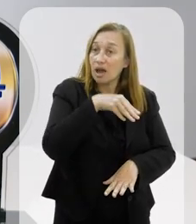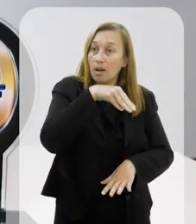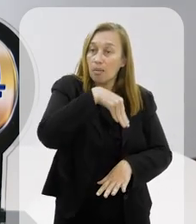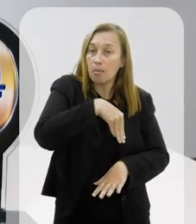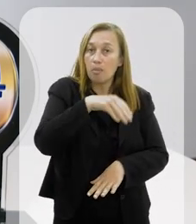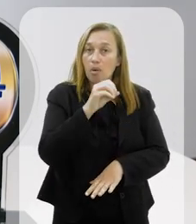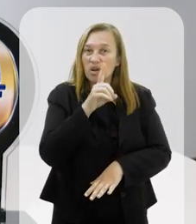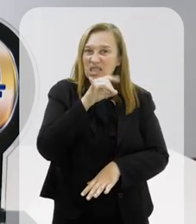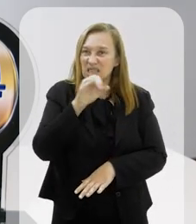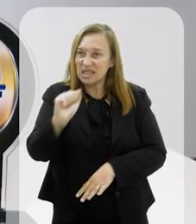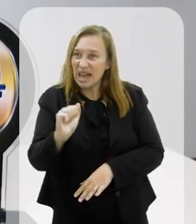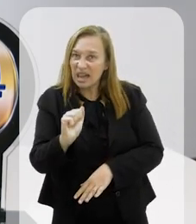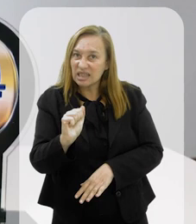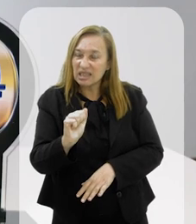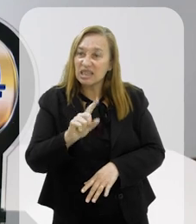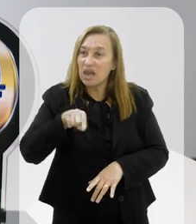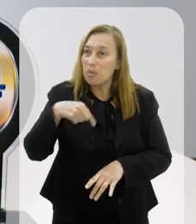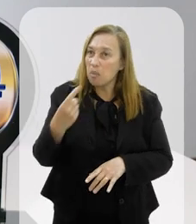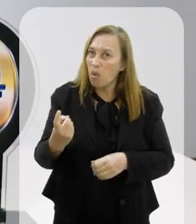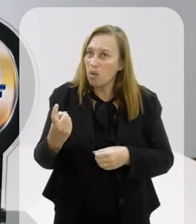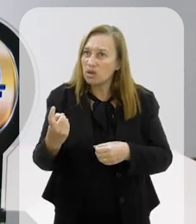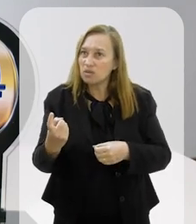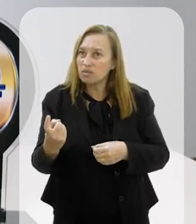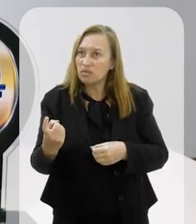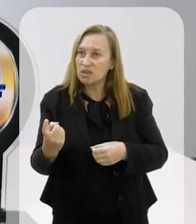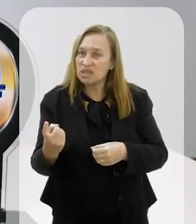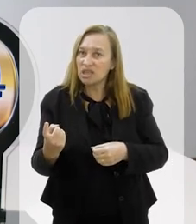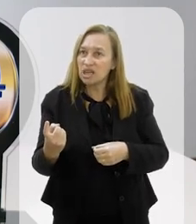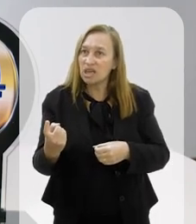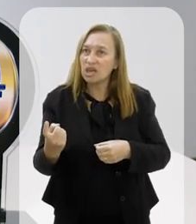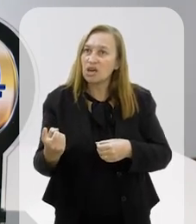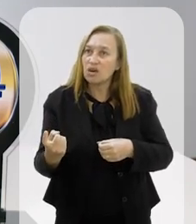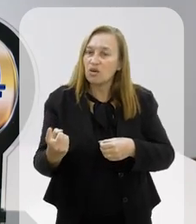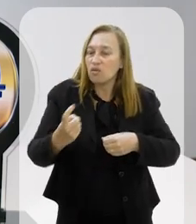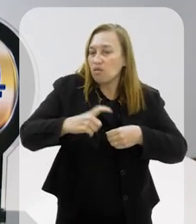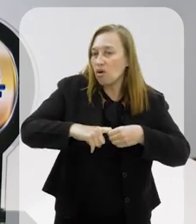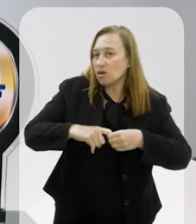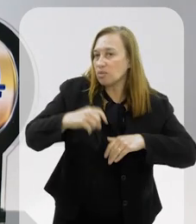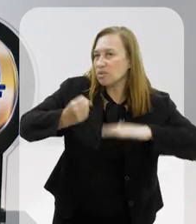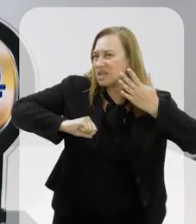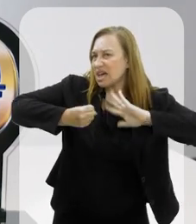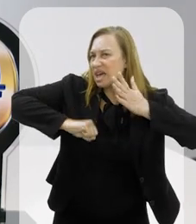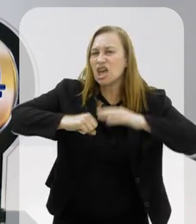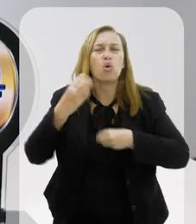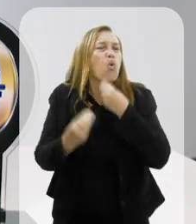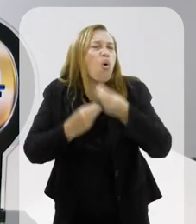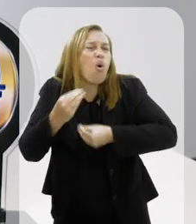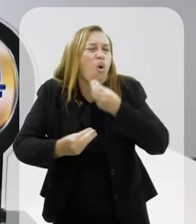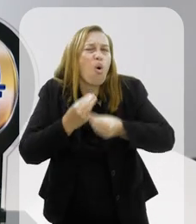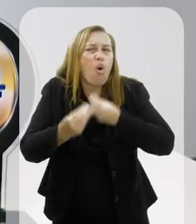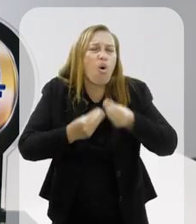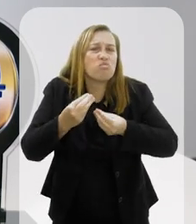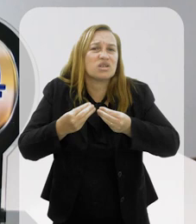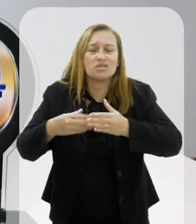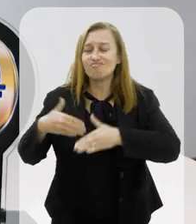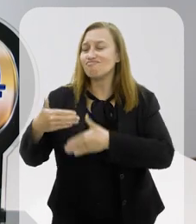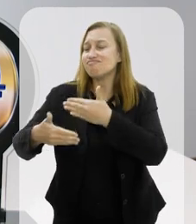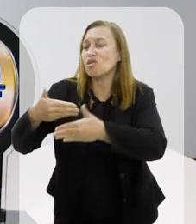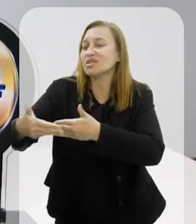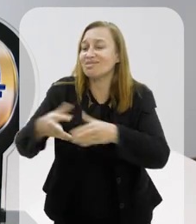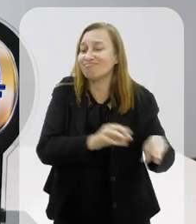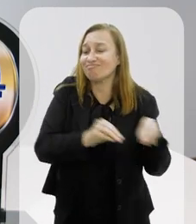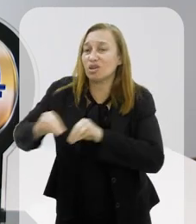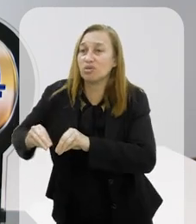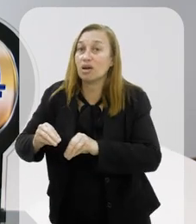aí depois você retorna pro pro pro fica só com Salgueiro você divide não divide como é que foi esse esse